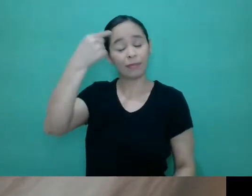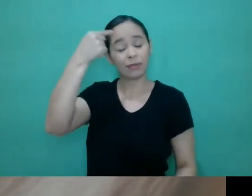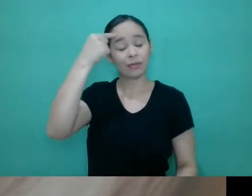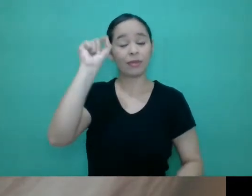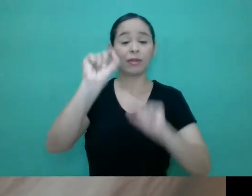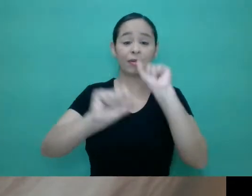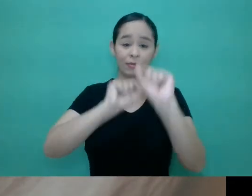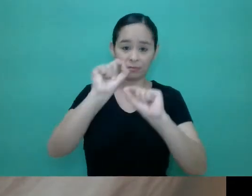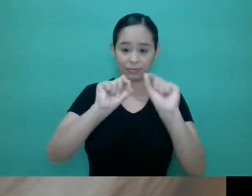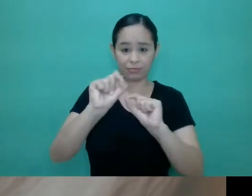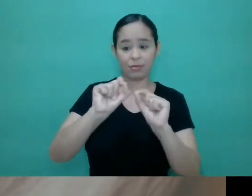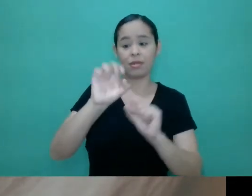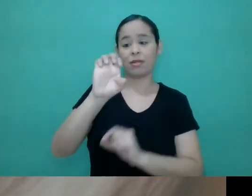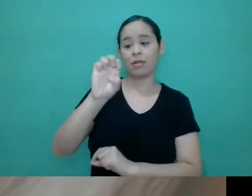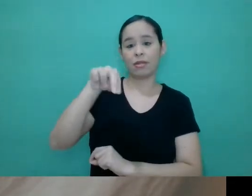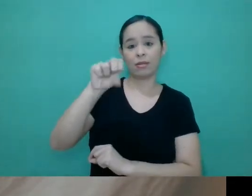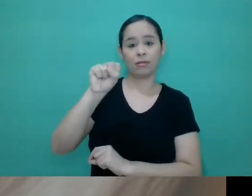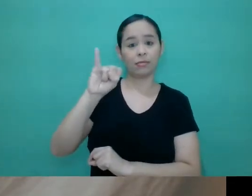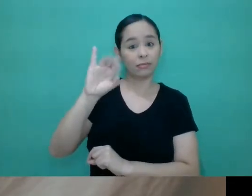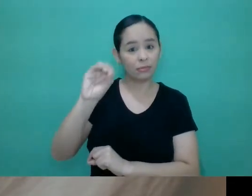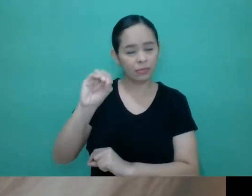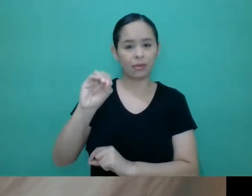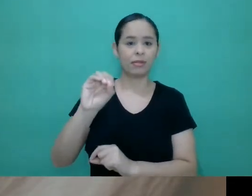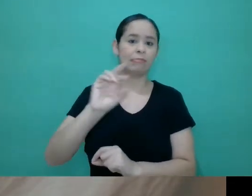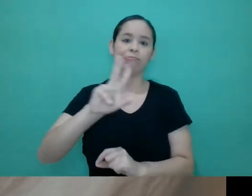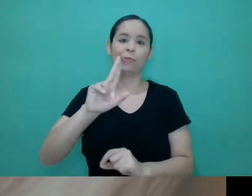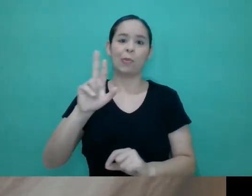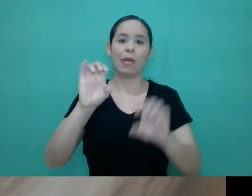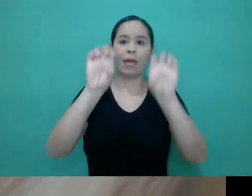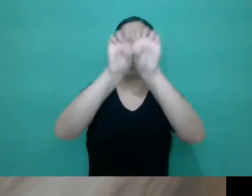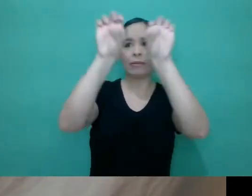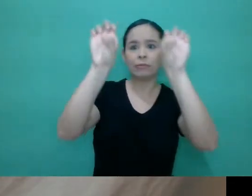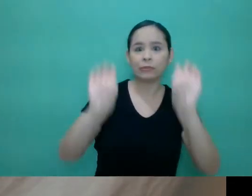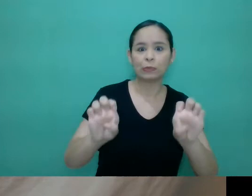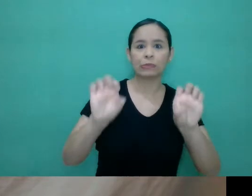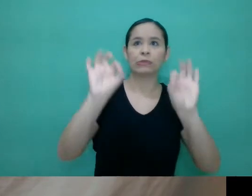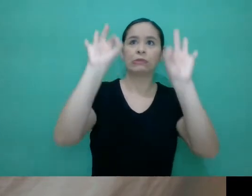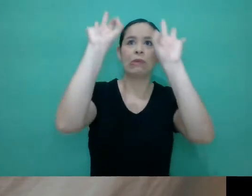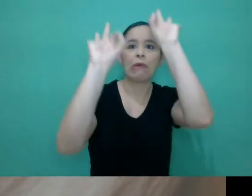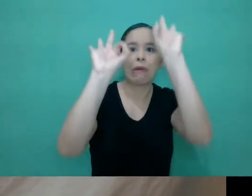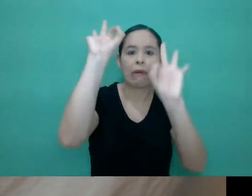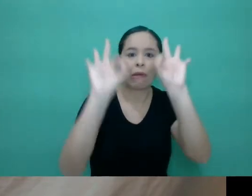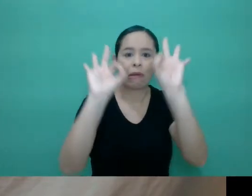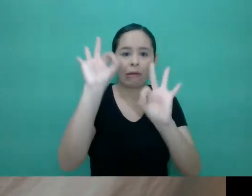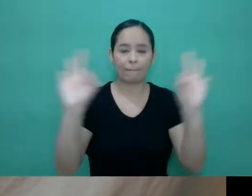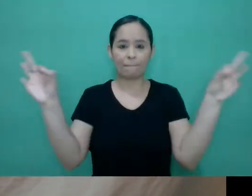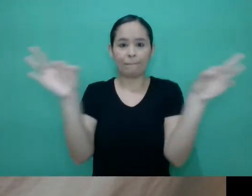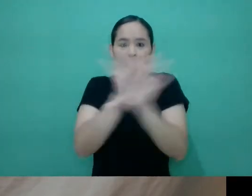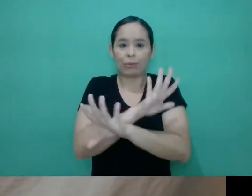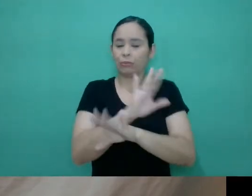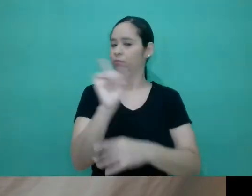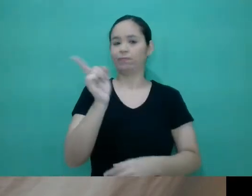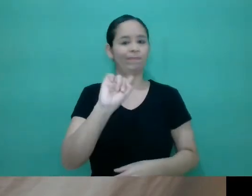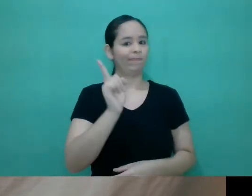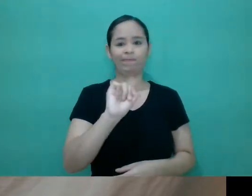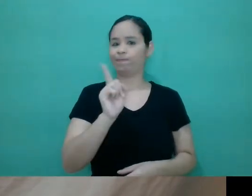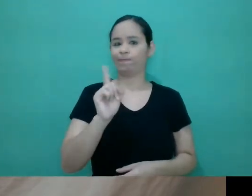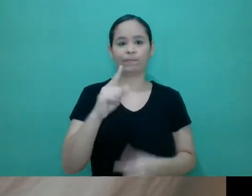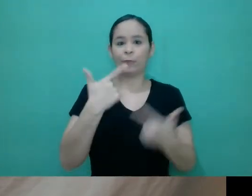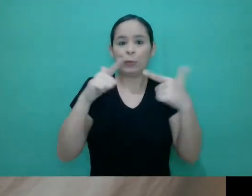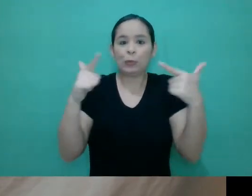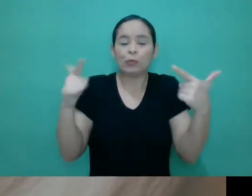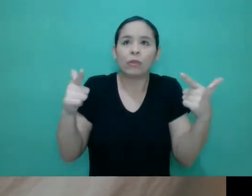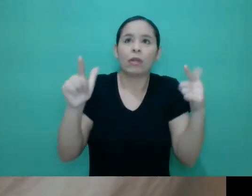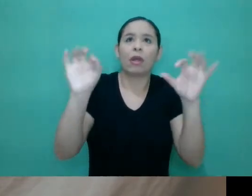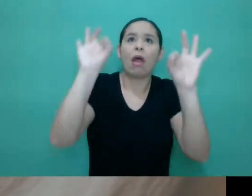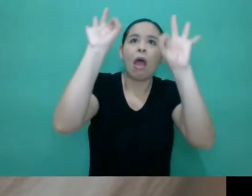ensaio, ele é antissistemático, né? Ele é um discurso não dogmatizador, ou seja, ele não tem um